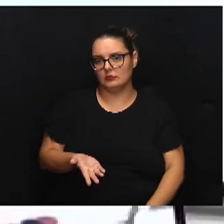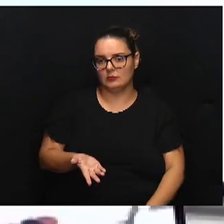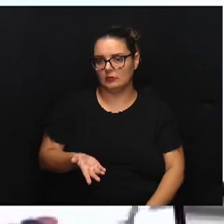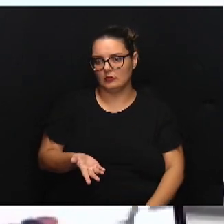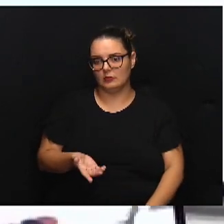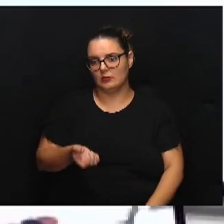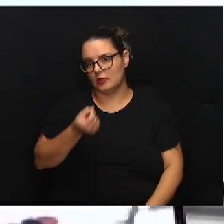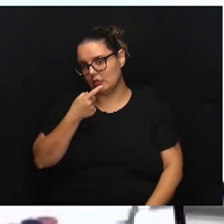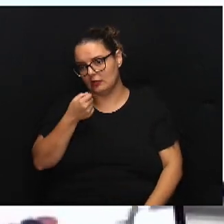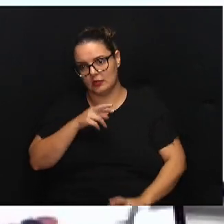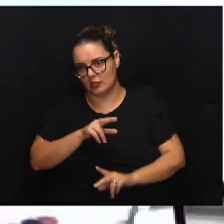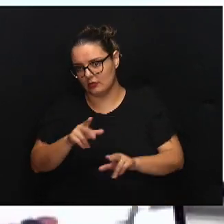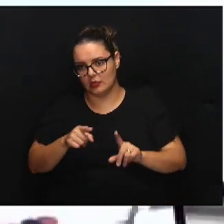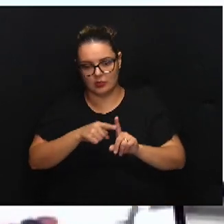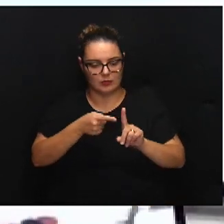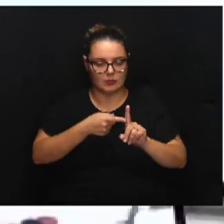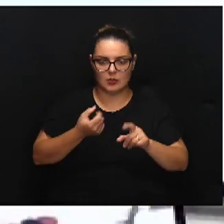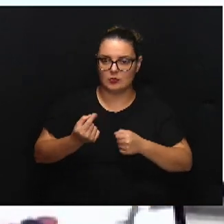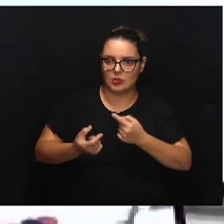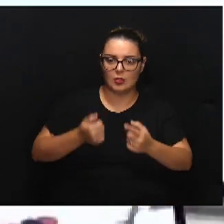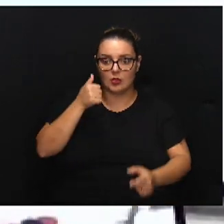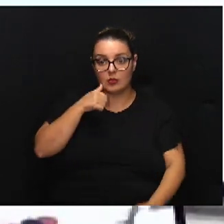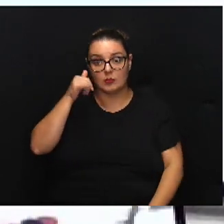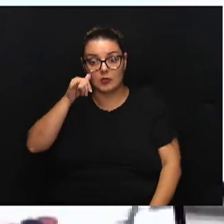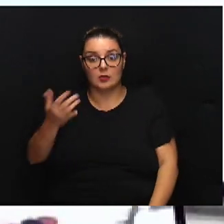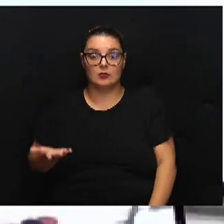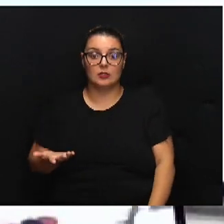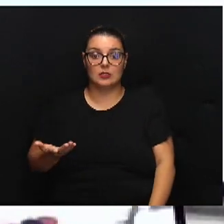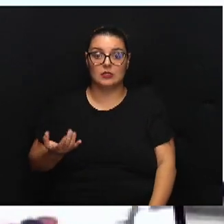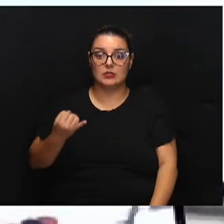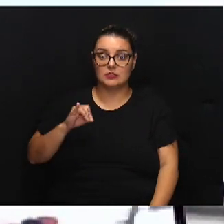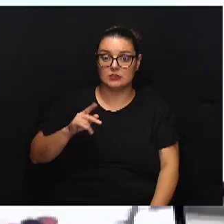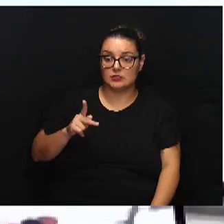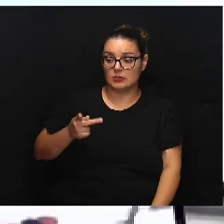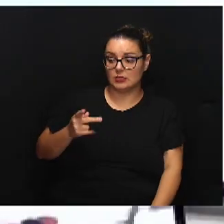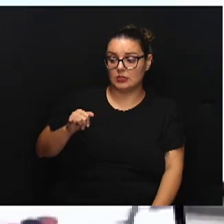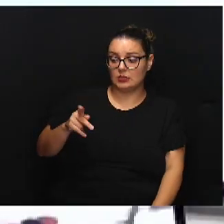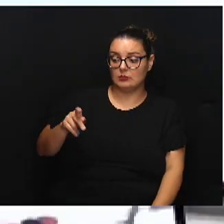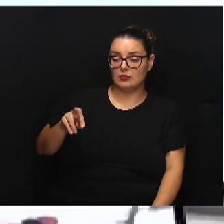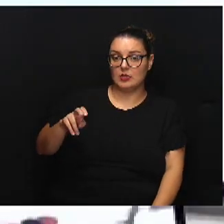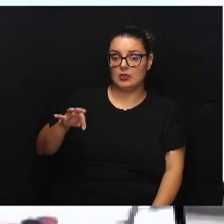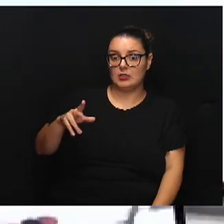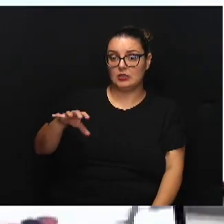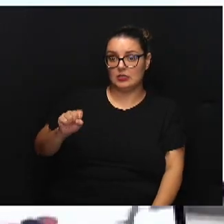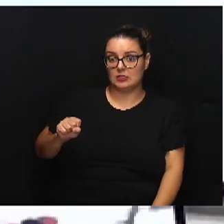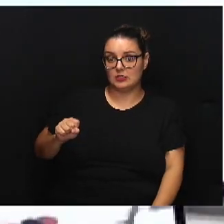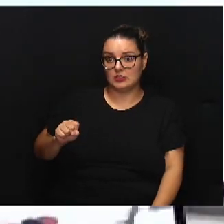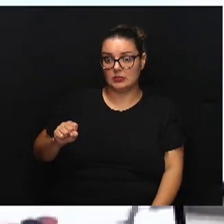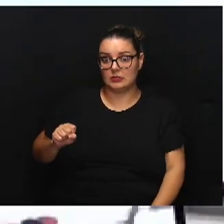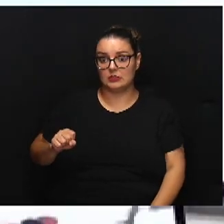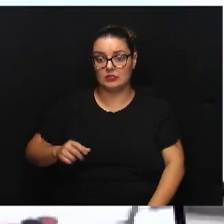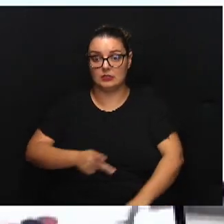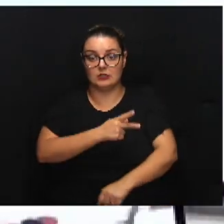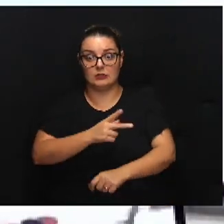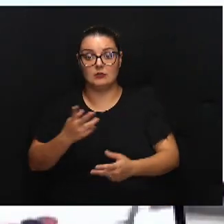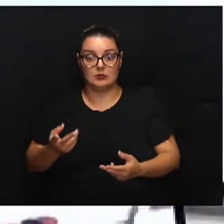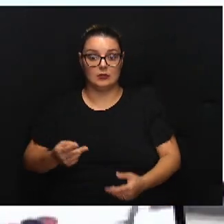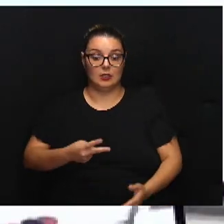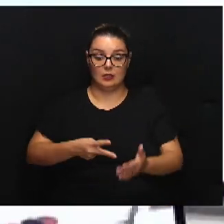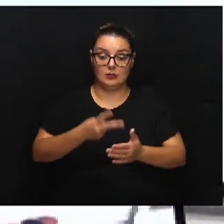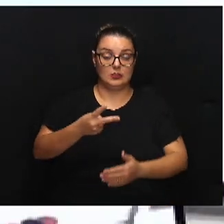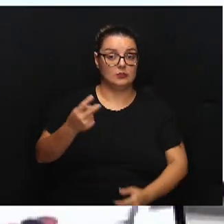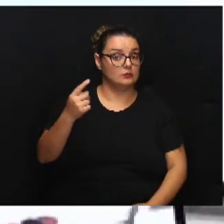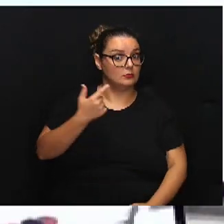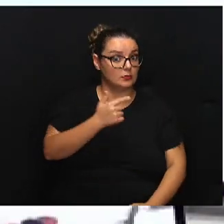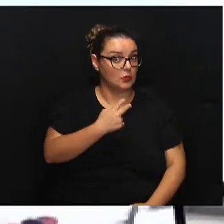certos remédios durante a gravidez para algumas mulheres para evitar. Se ela ficar hipertensa, eu preciso acompanhar para evitar que ela fique grave, prevenção secundária. Mas se ela ficar